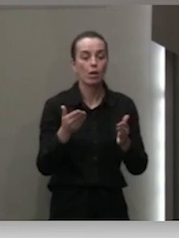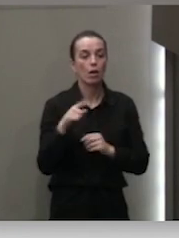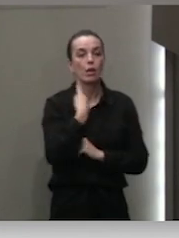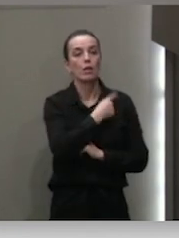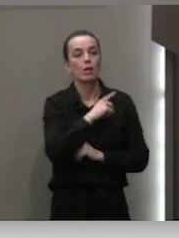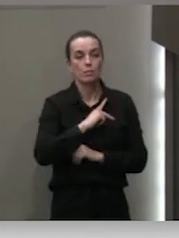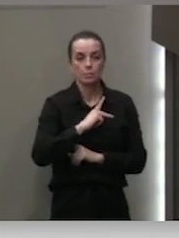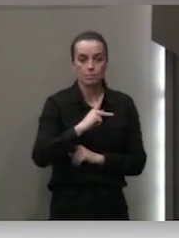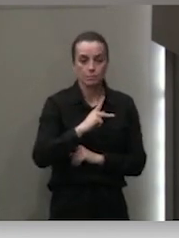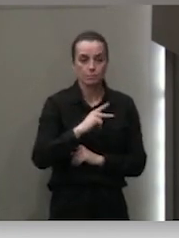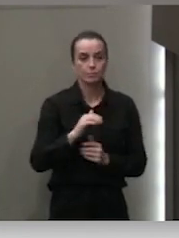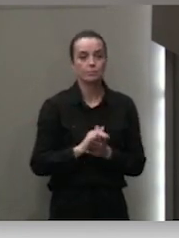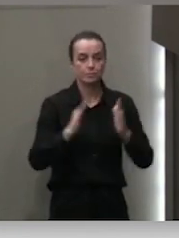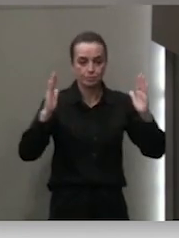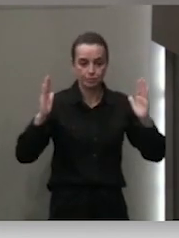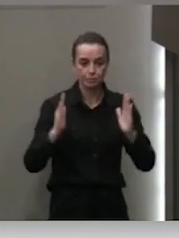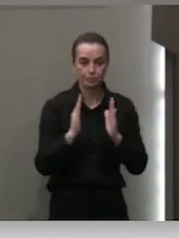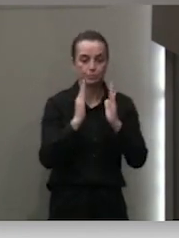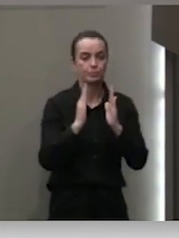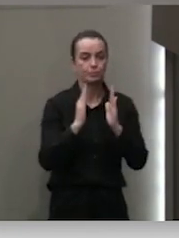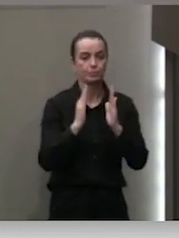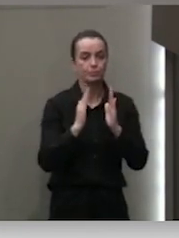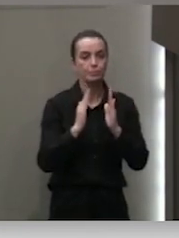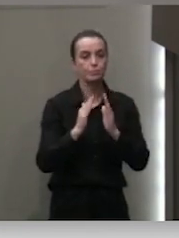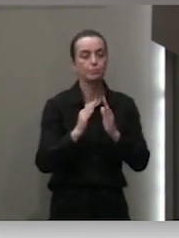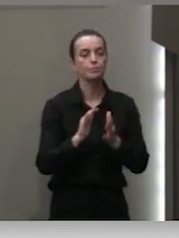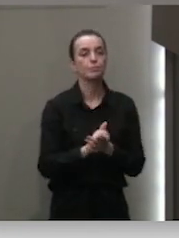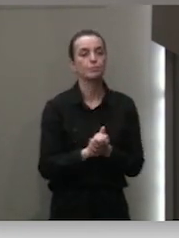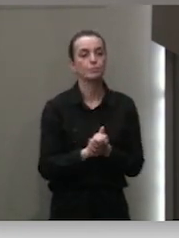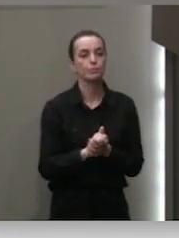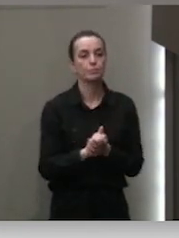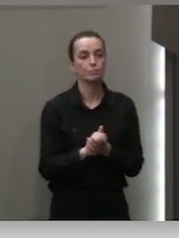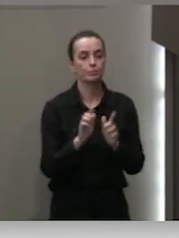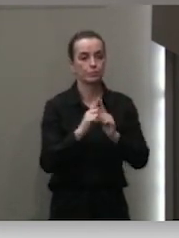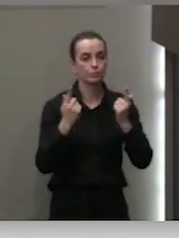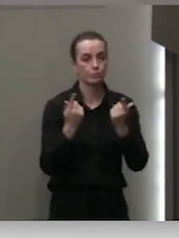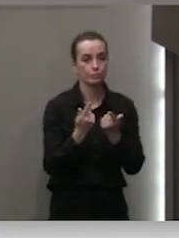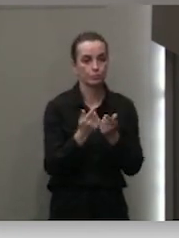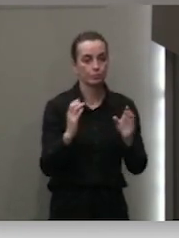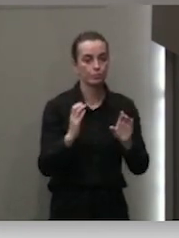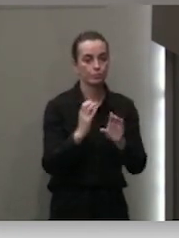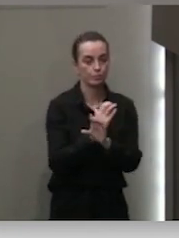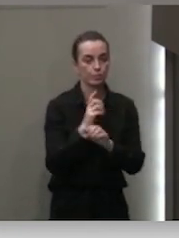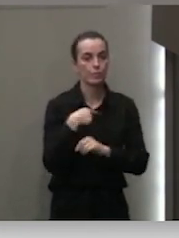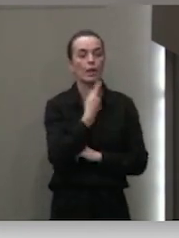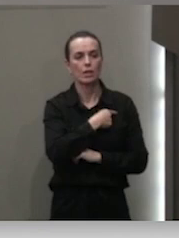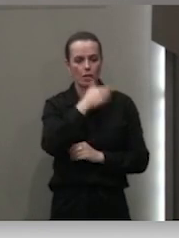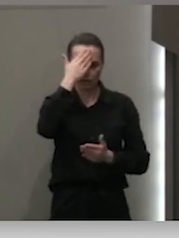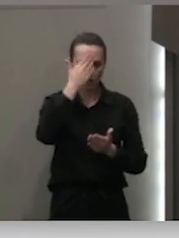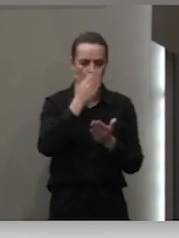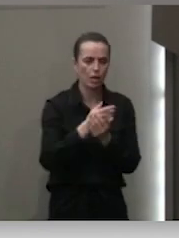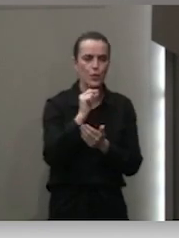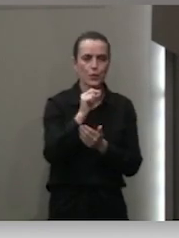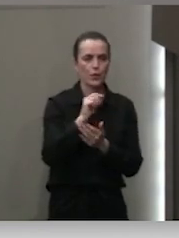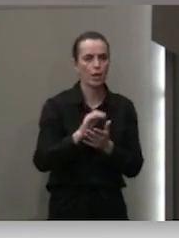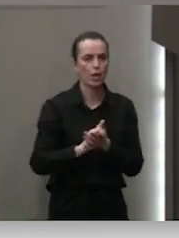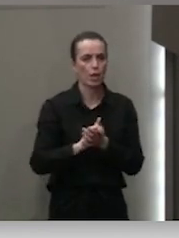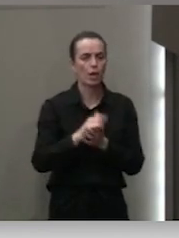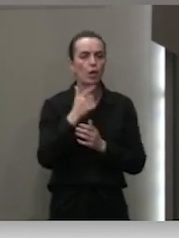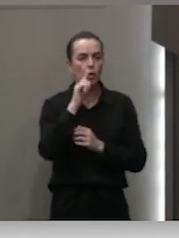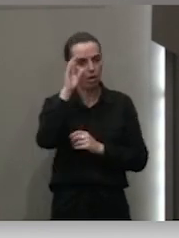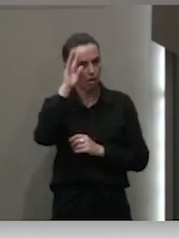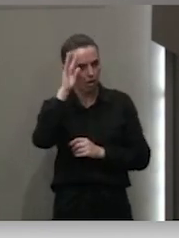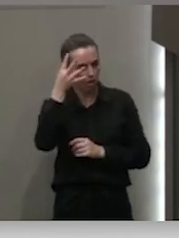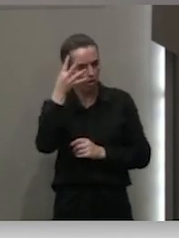da frente parlamentar da gestão plena e estamos convictos que pra gente resolver o problema de fila